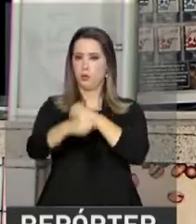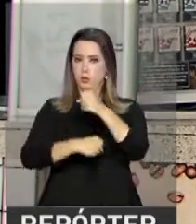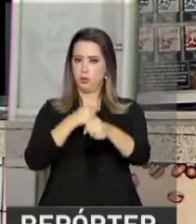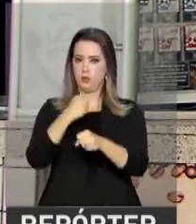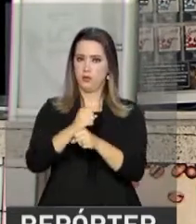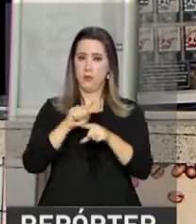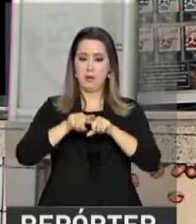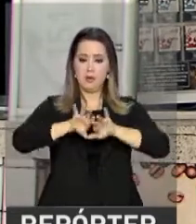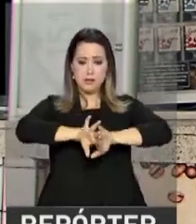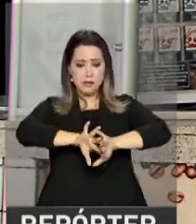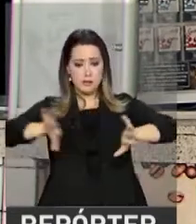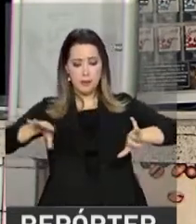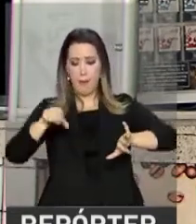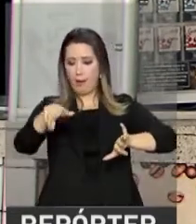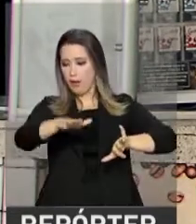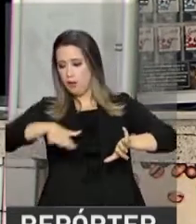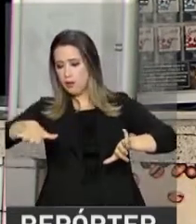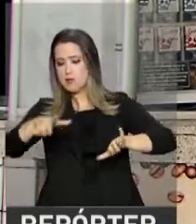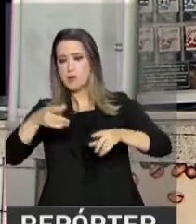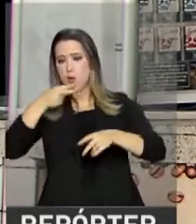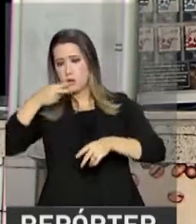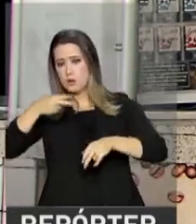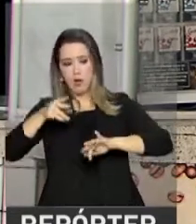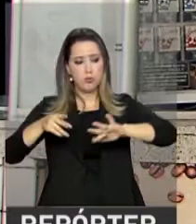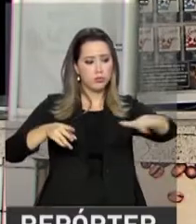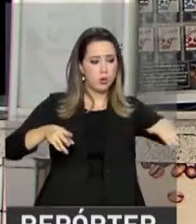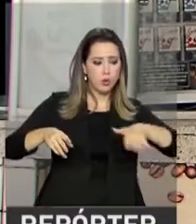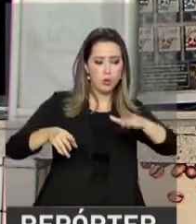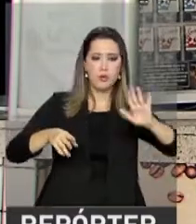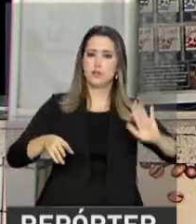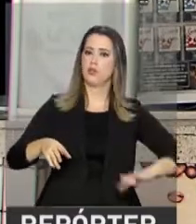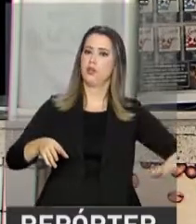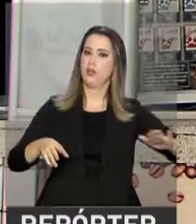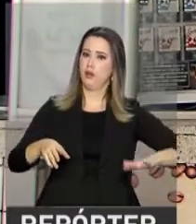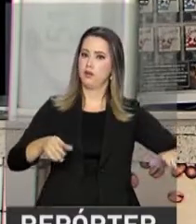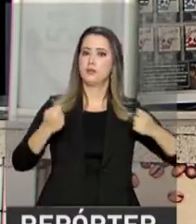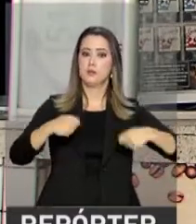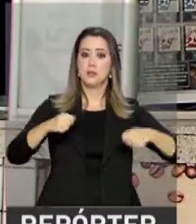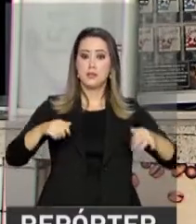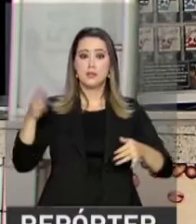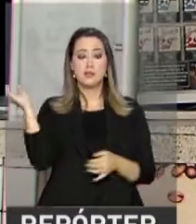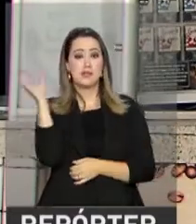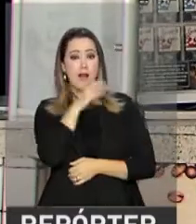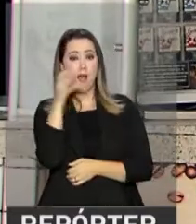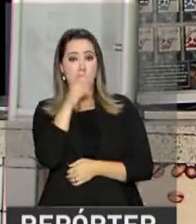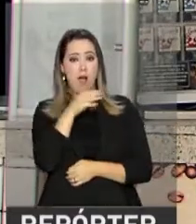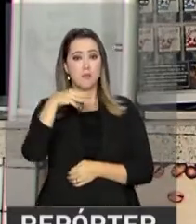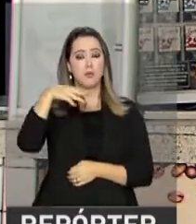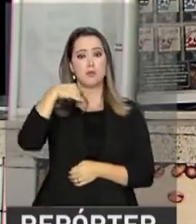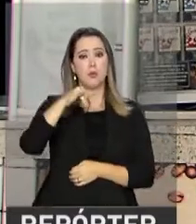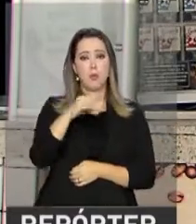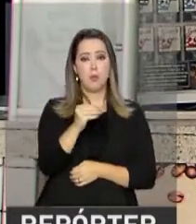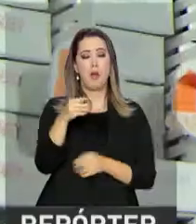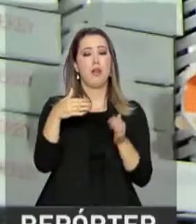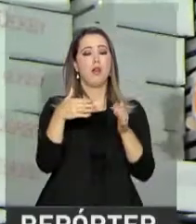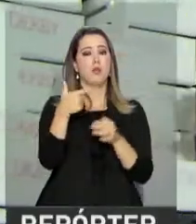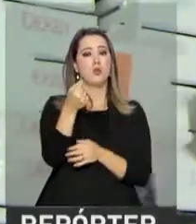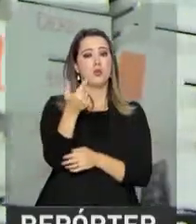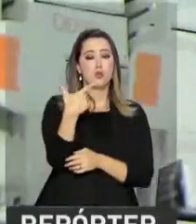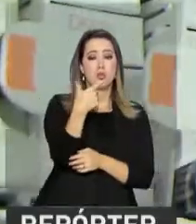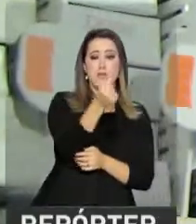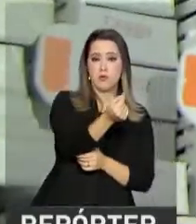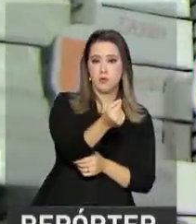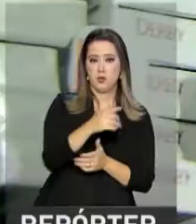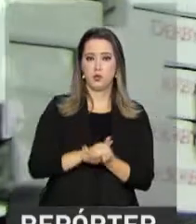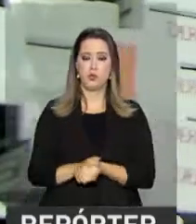há separação entre cigarros e produtos infantis tem que ser feita até maio de 2020 esta é